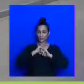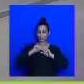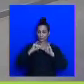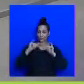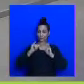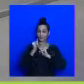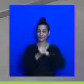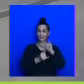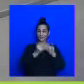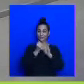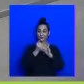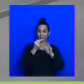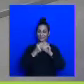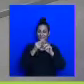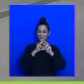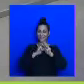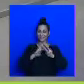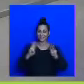loterias.caixa.gov.br